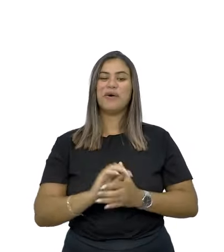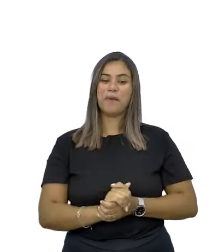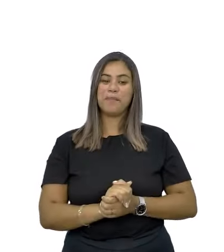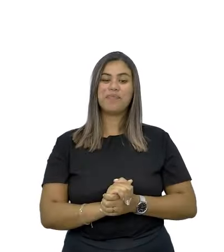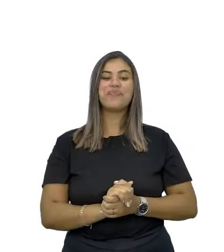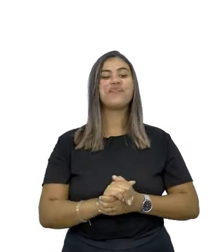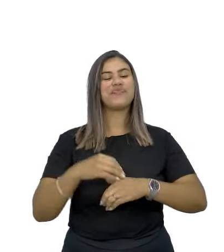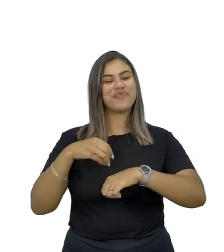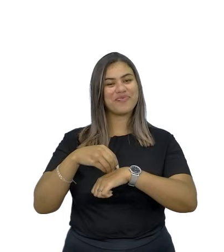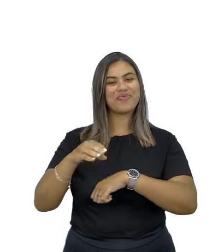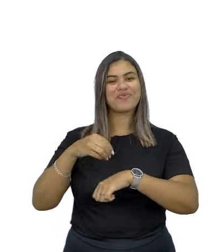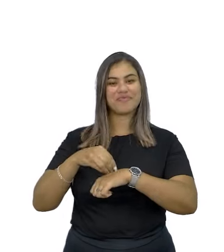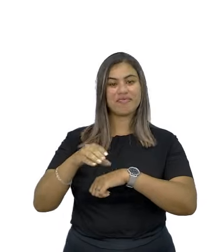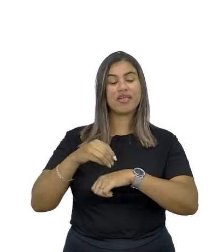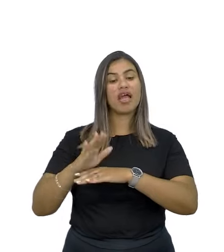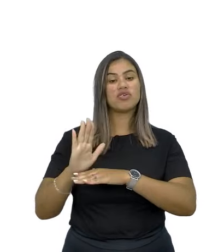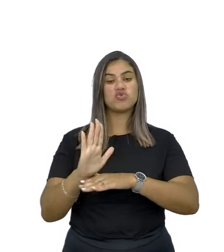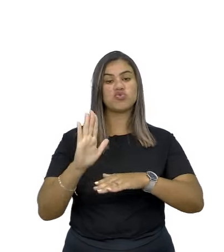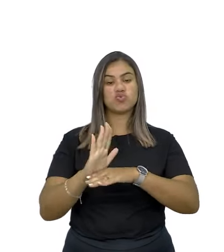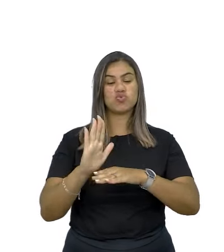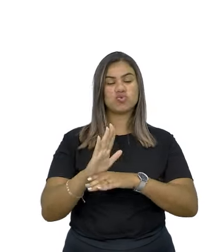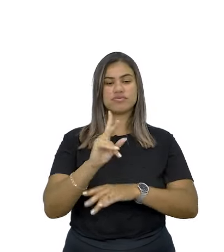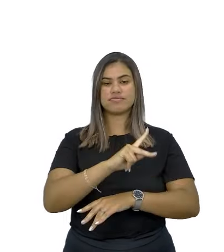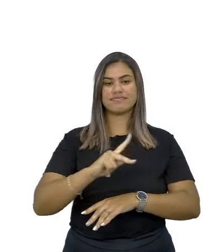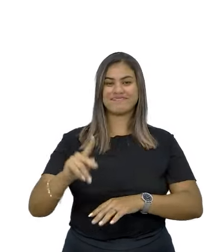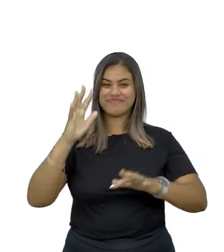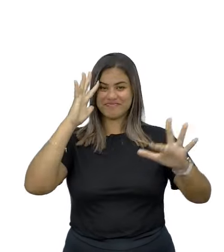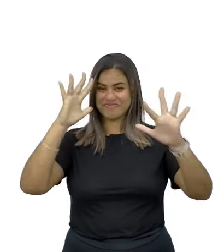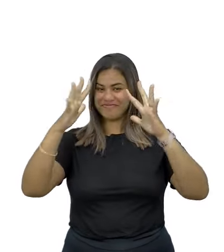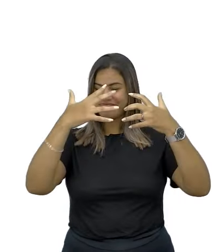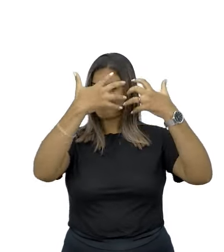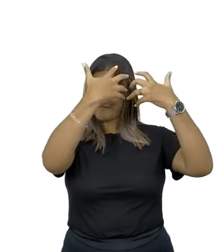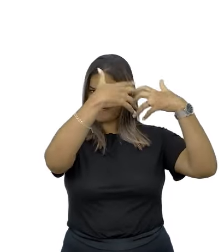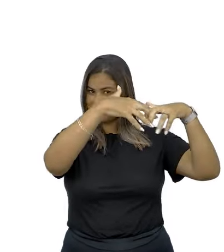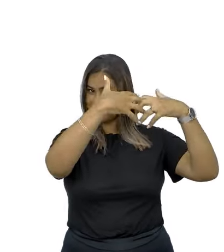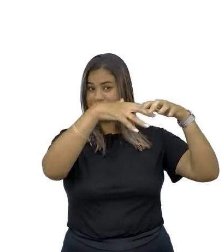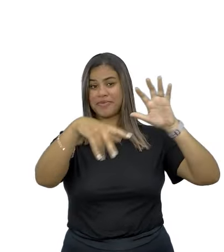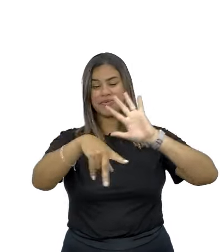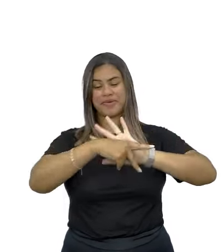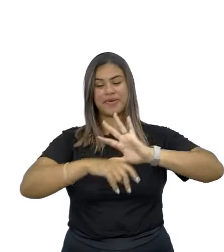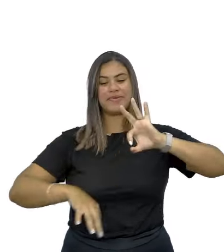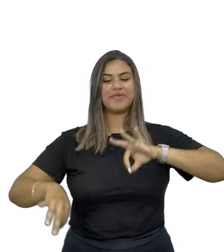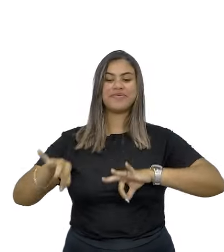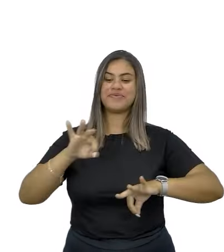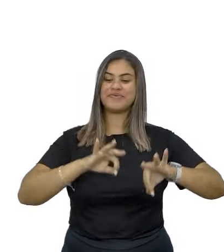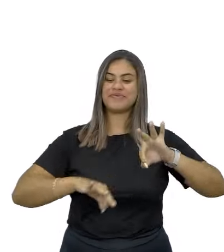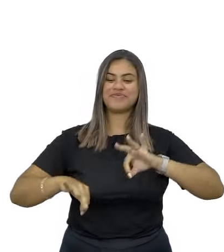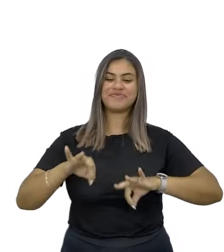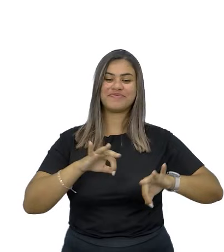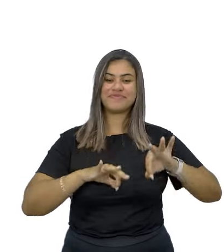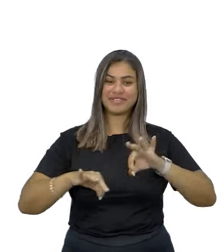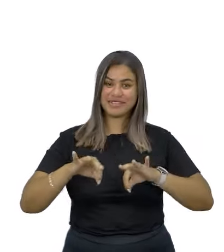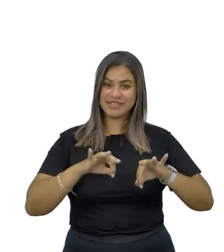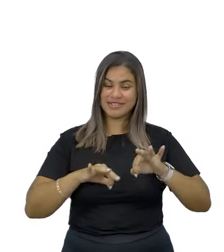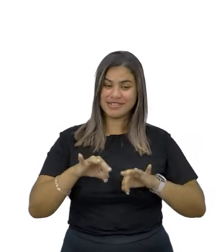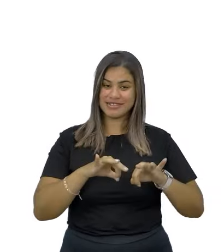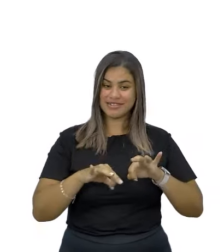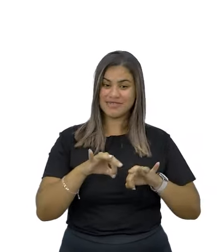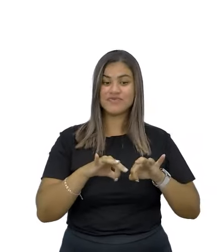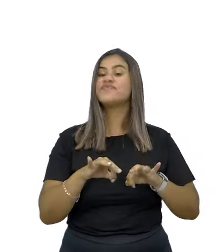os professores na reflexão sobre o plano elaborado e sobre